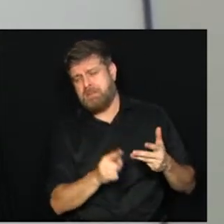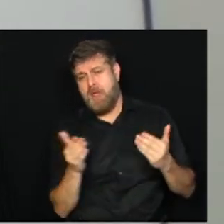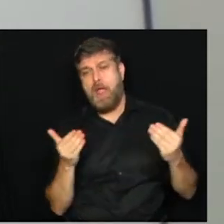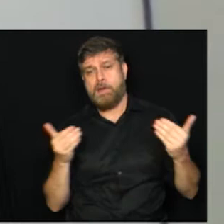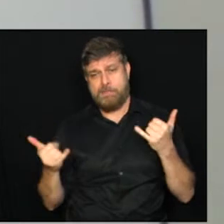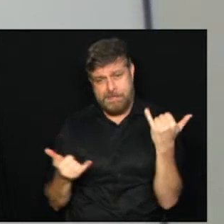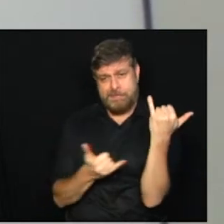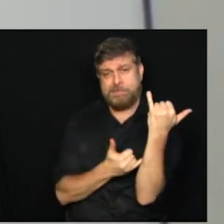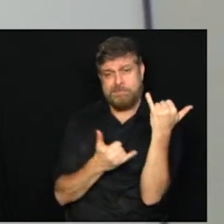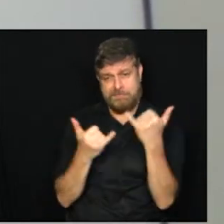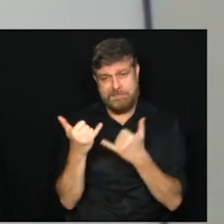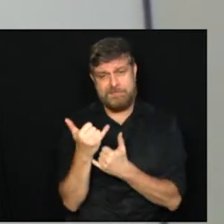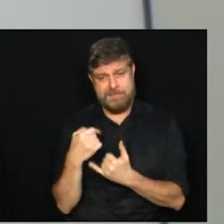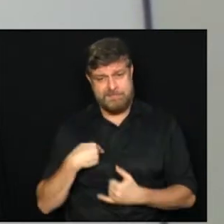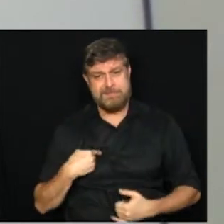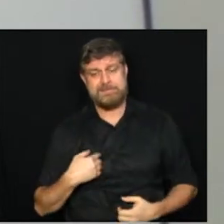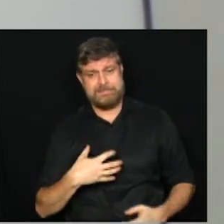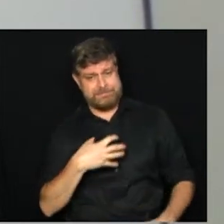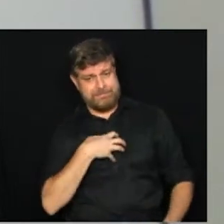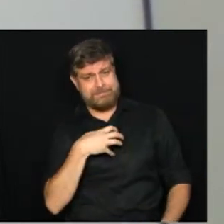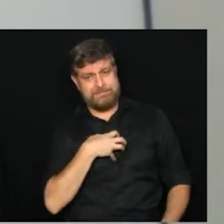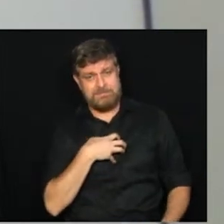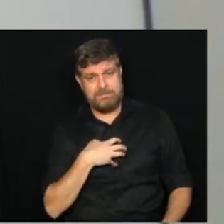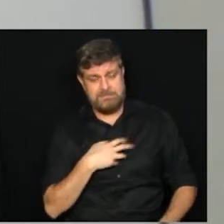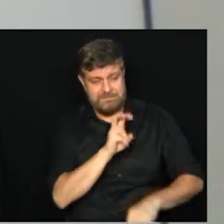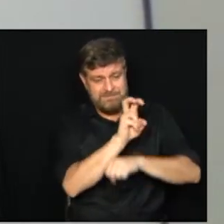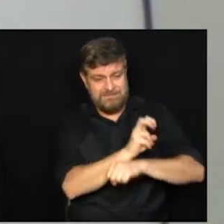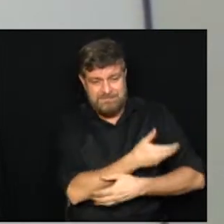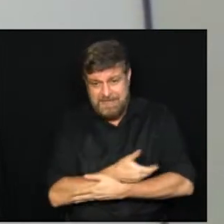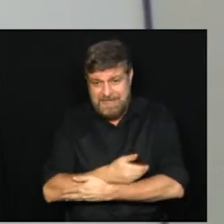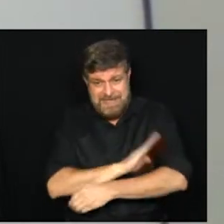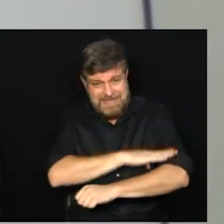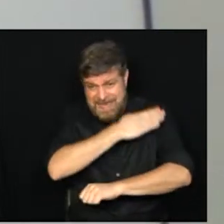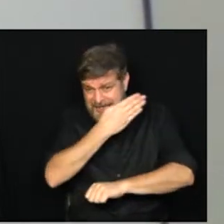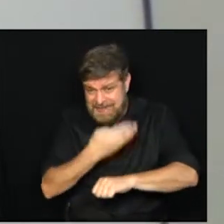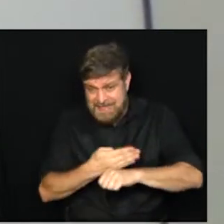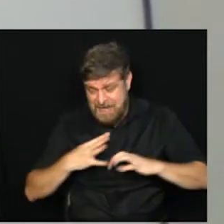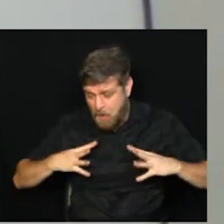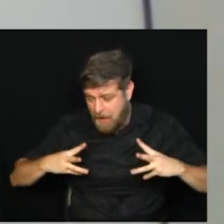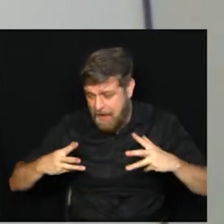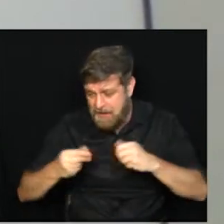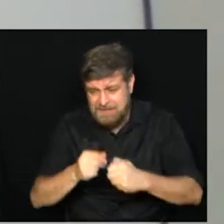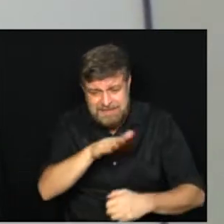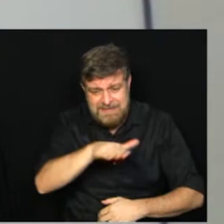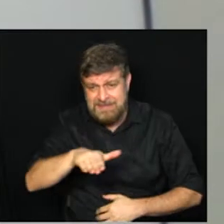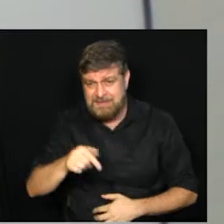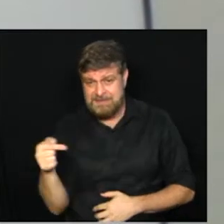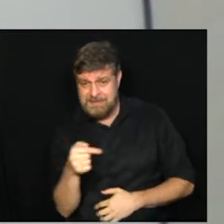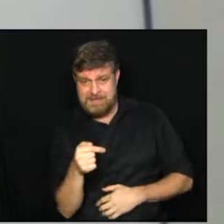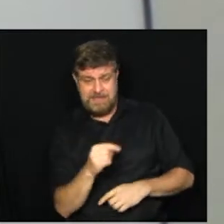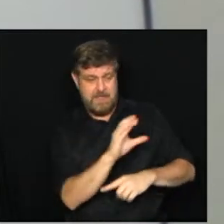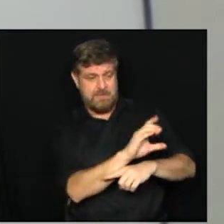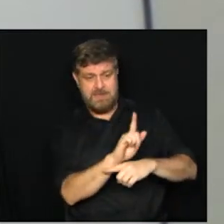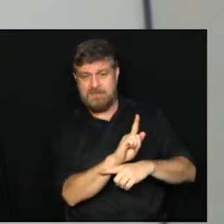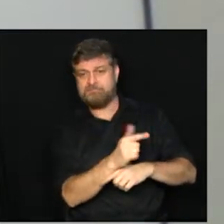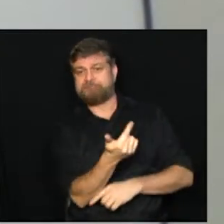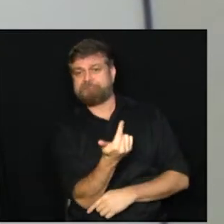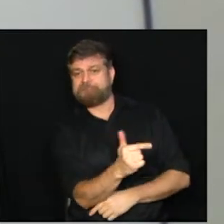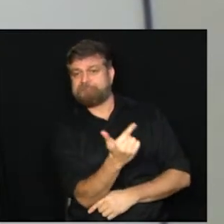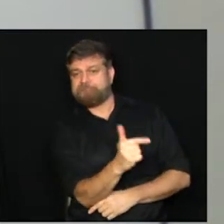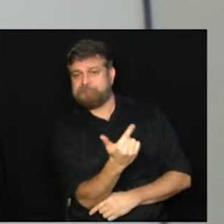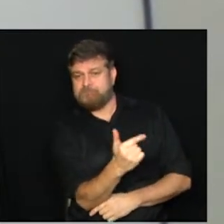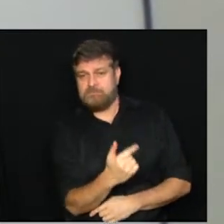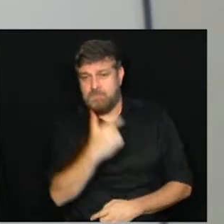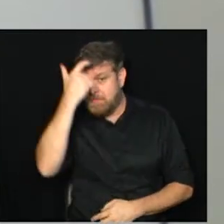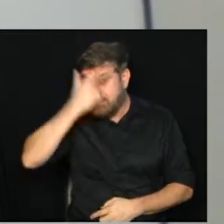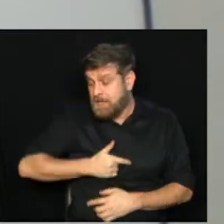nós não temos vaga de creche integralmente para todas as crianças da região noroeste de Campinas. Eu não